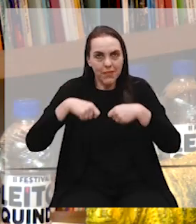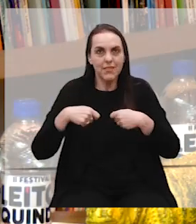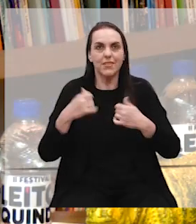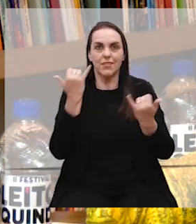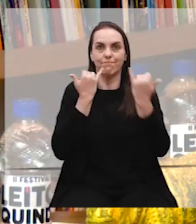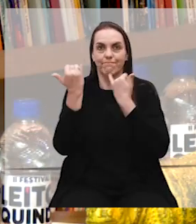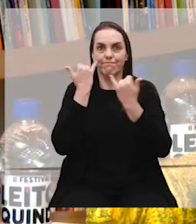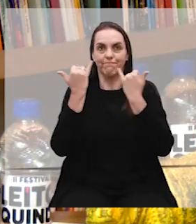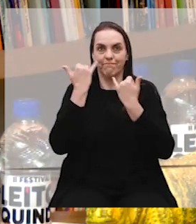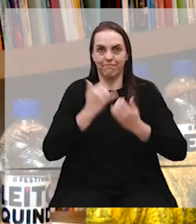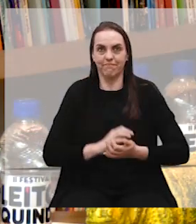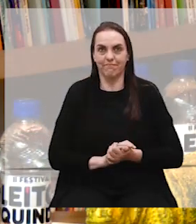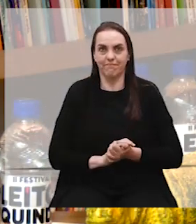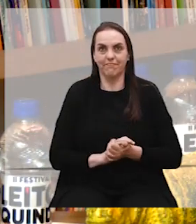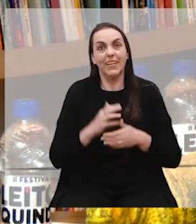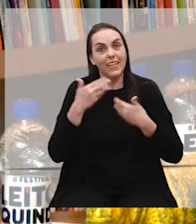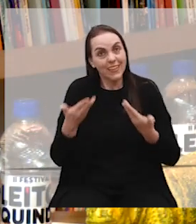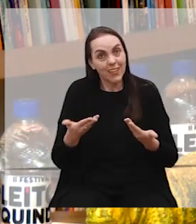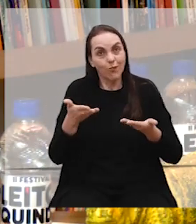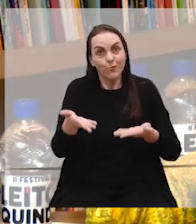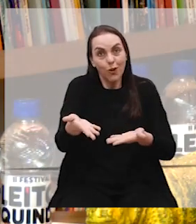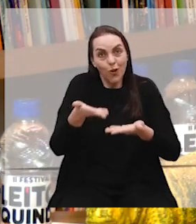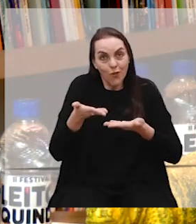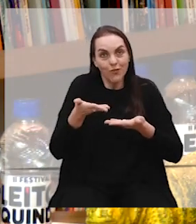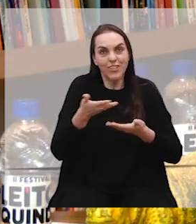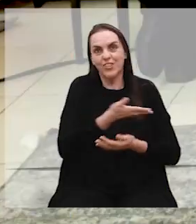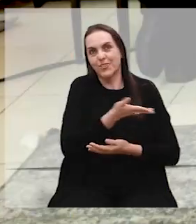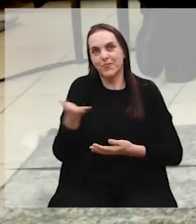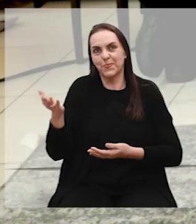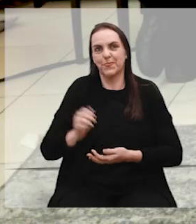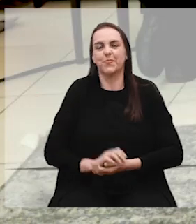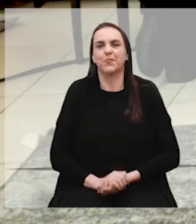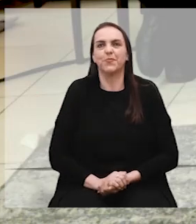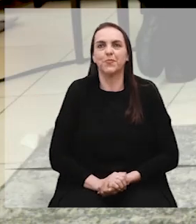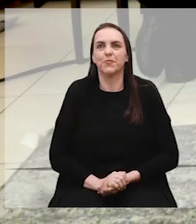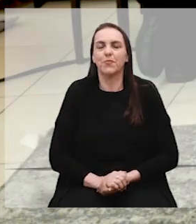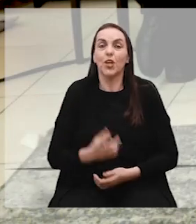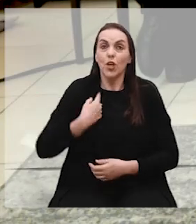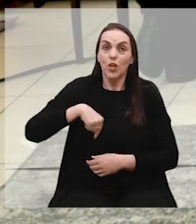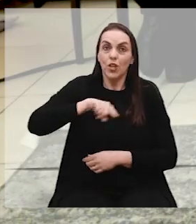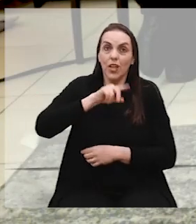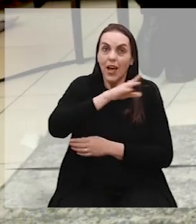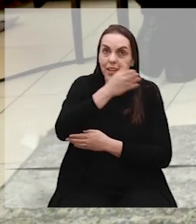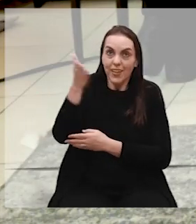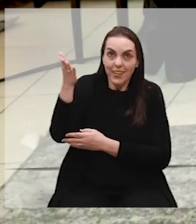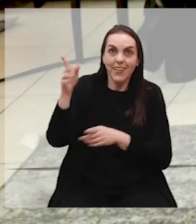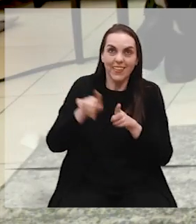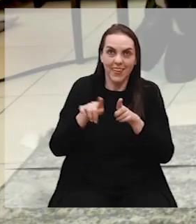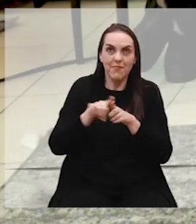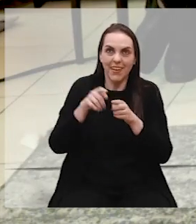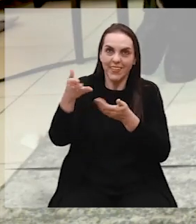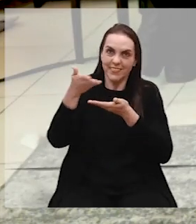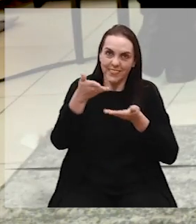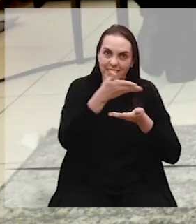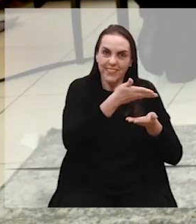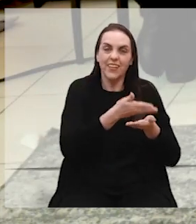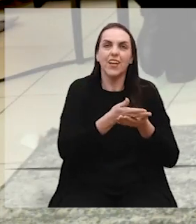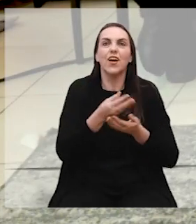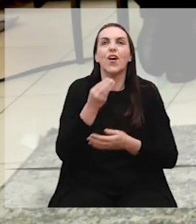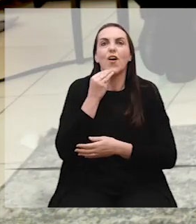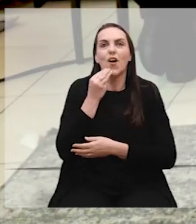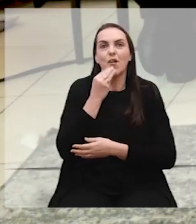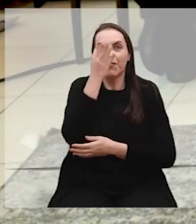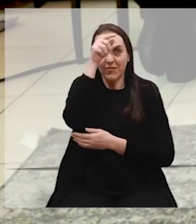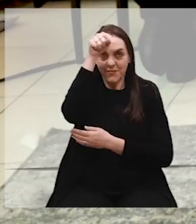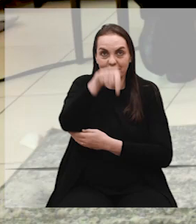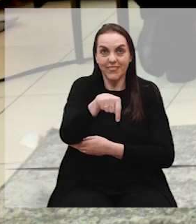da informação. Fica então o convite e os nossos convidados também, né? Claro que eu não sei,